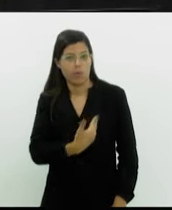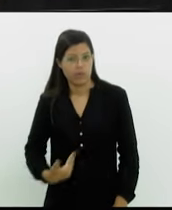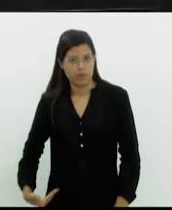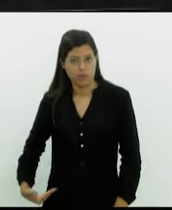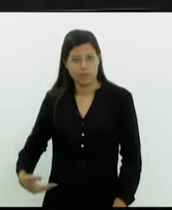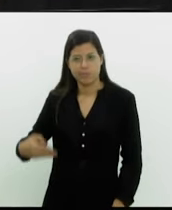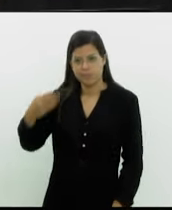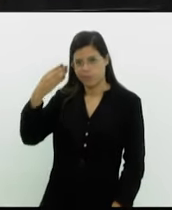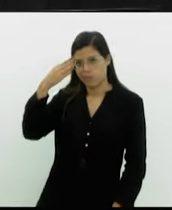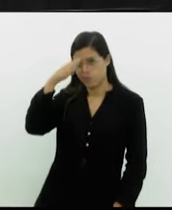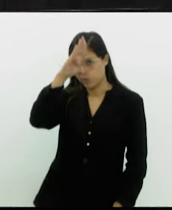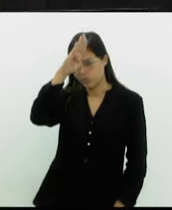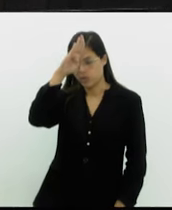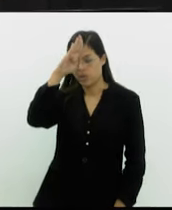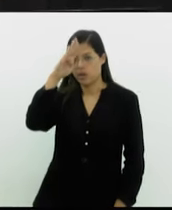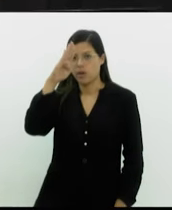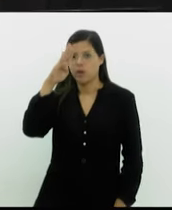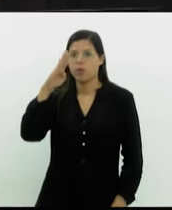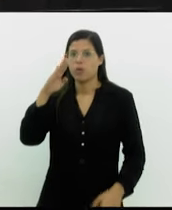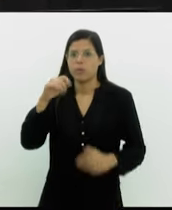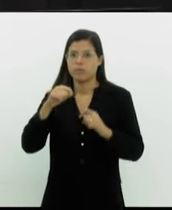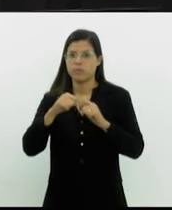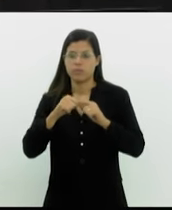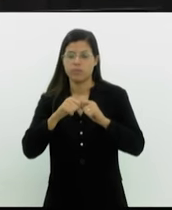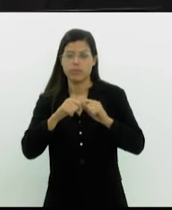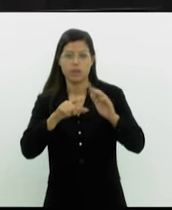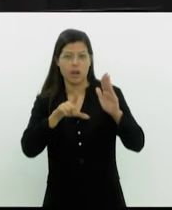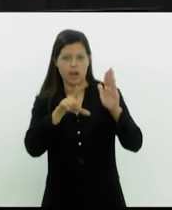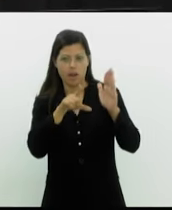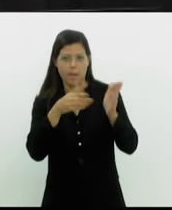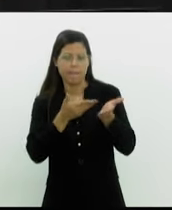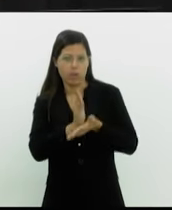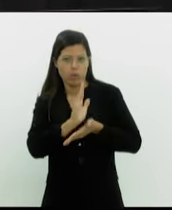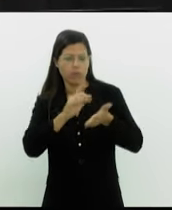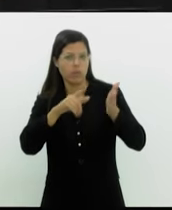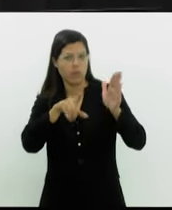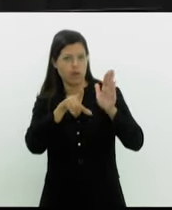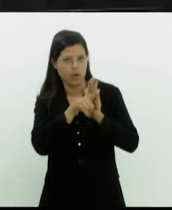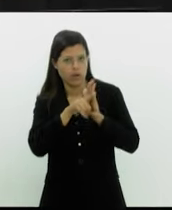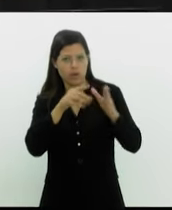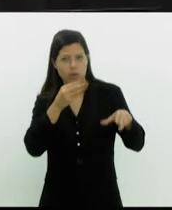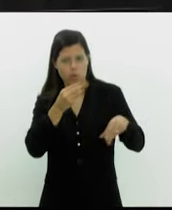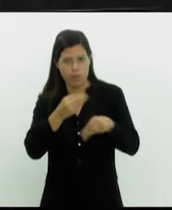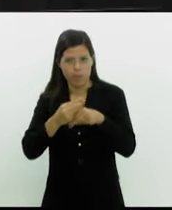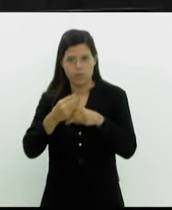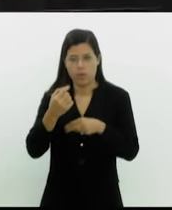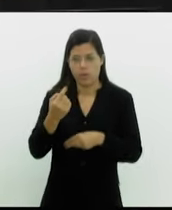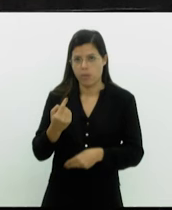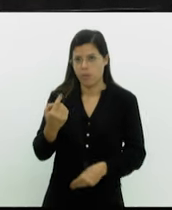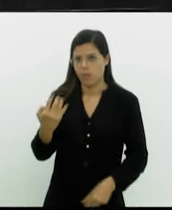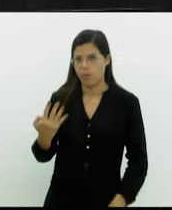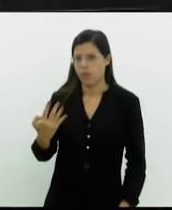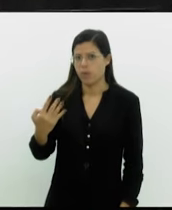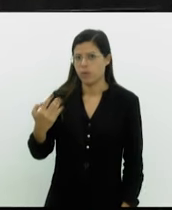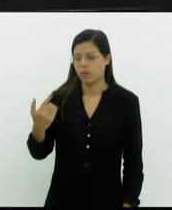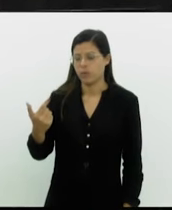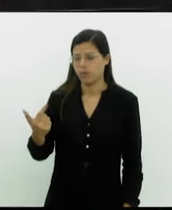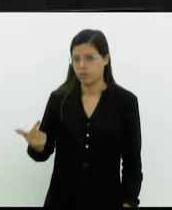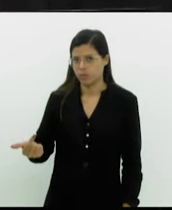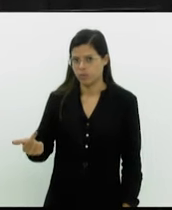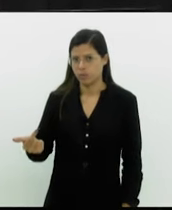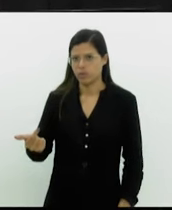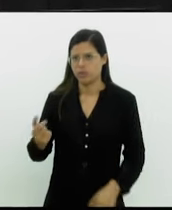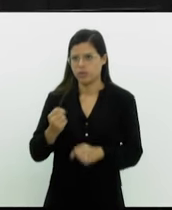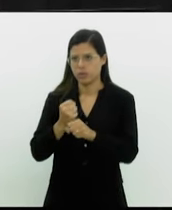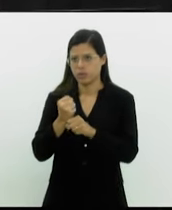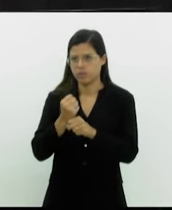Bolsonaro sancionou a Lei Complementar Federal 142 de